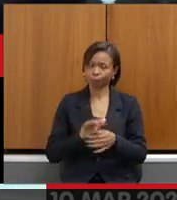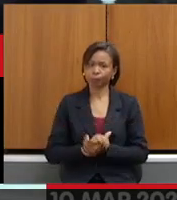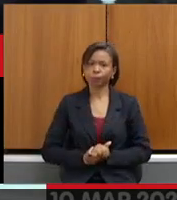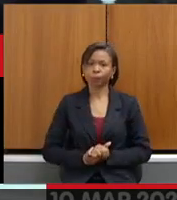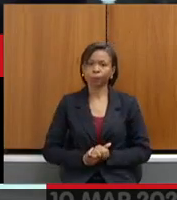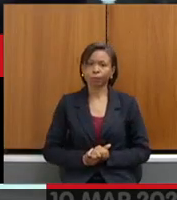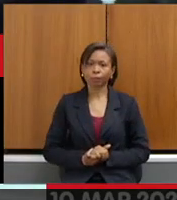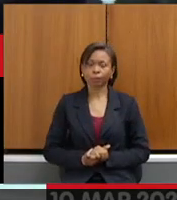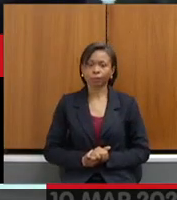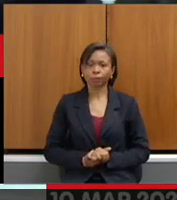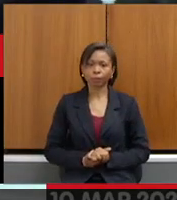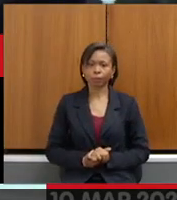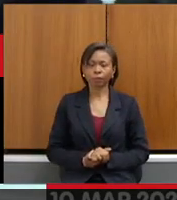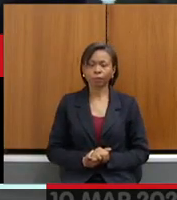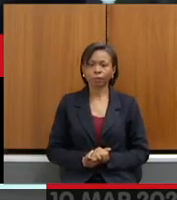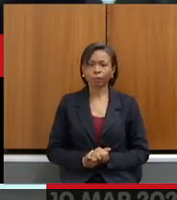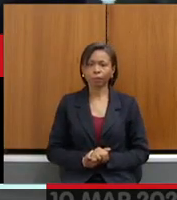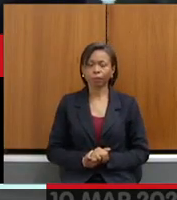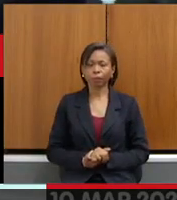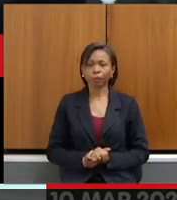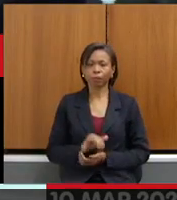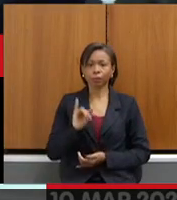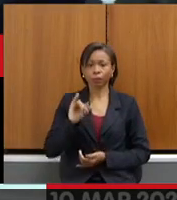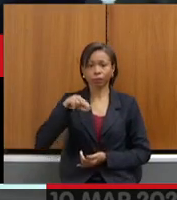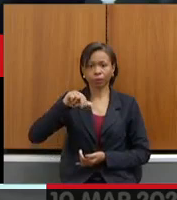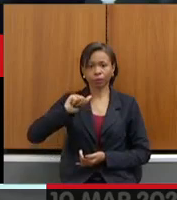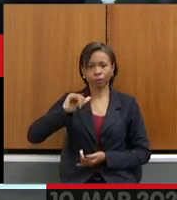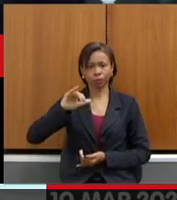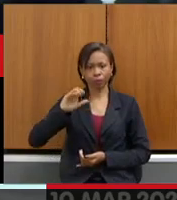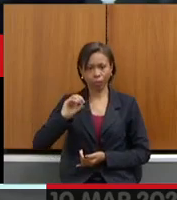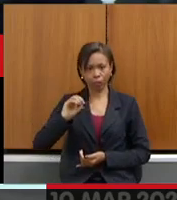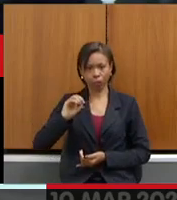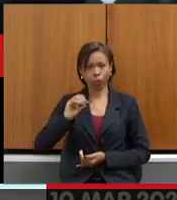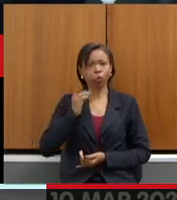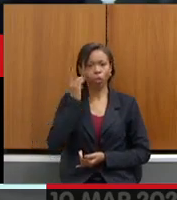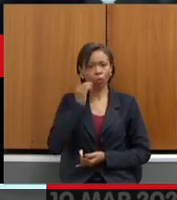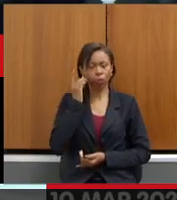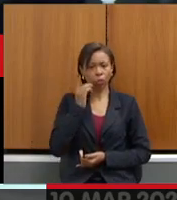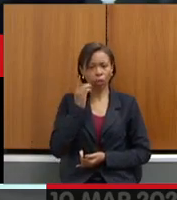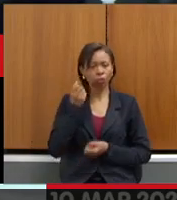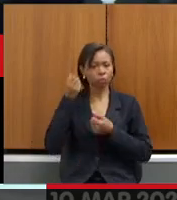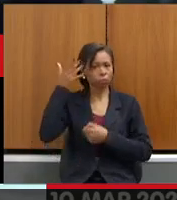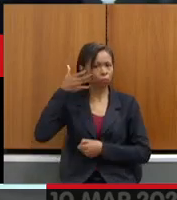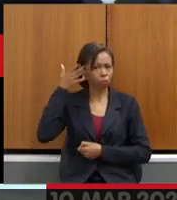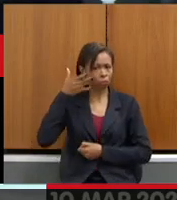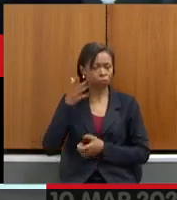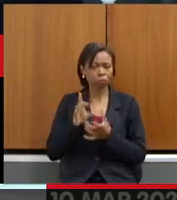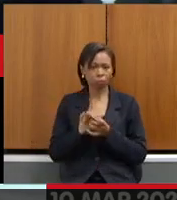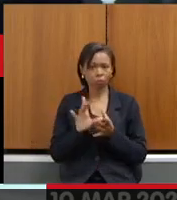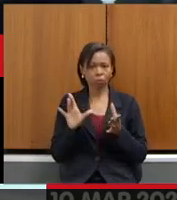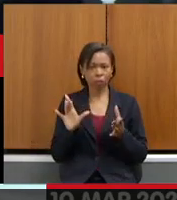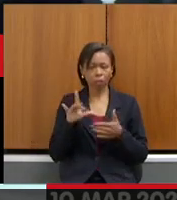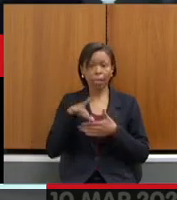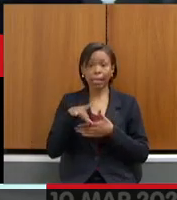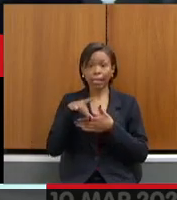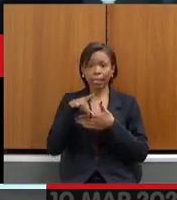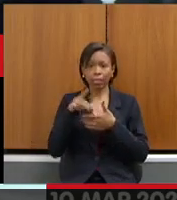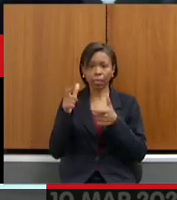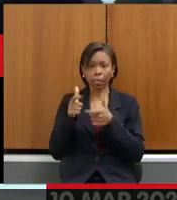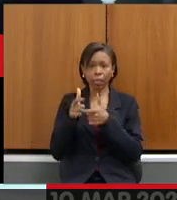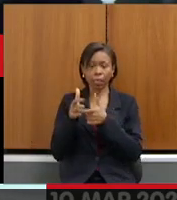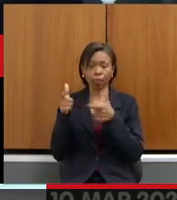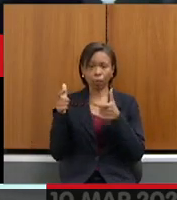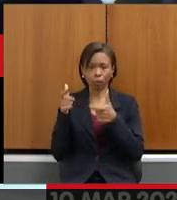e com a palavra Deputado Inácio Franco para os seus questionamentos Deputado Inácio Franco que é o líder da maioria